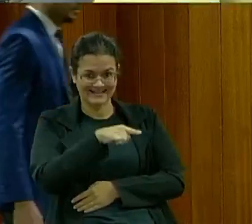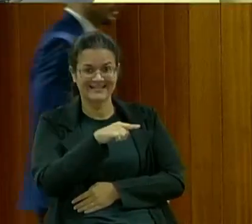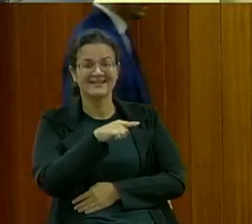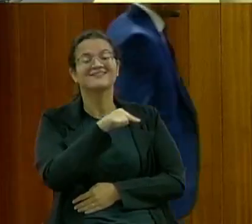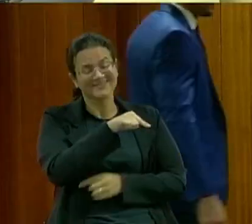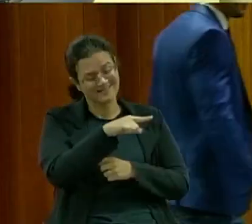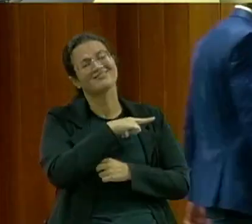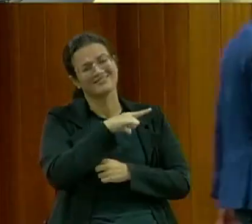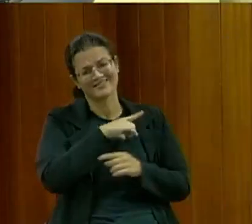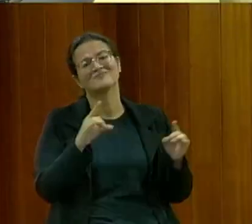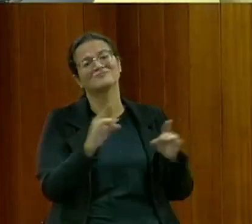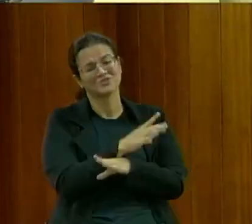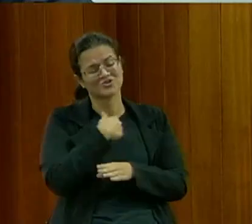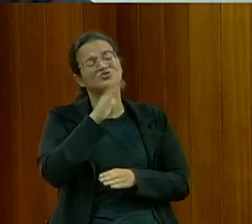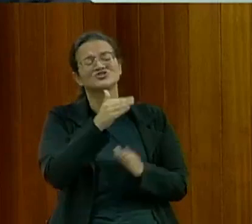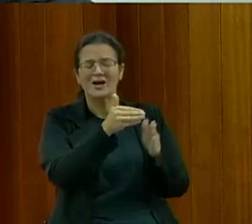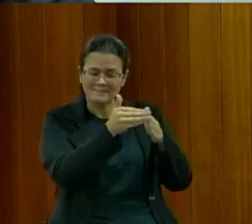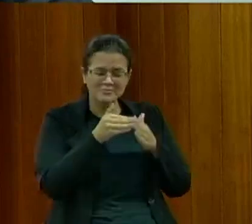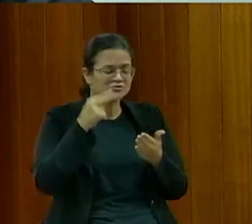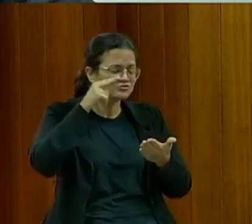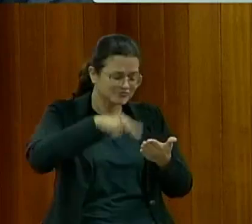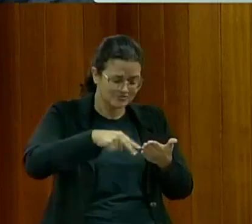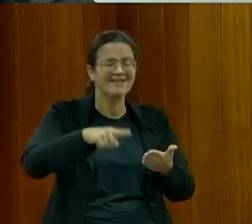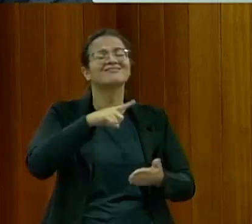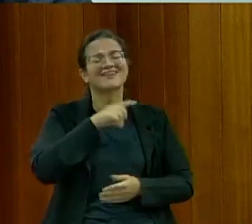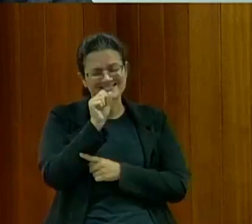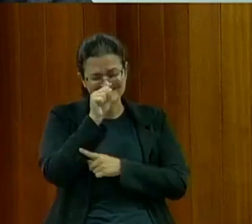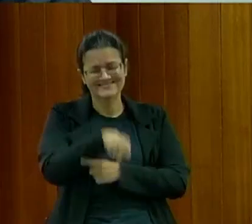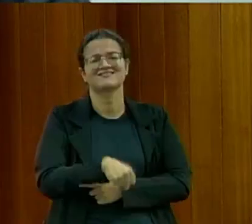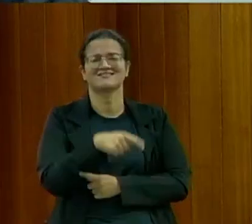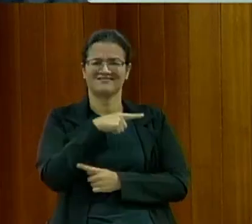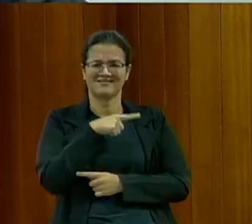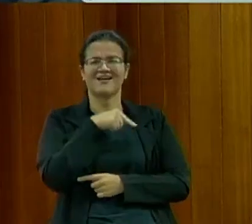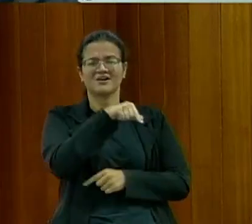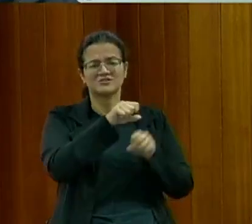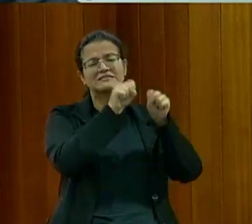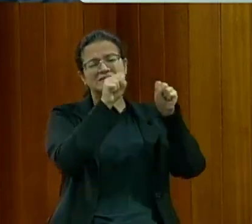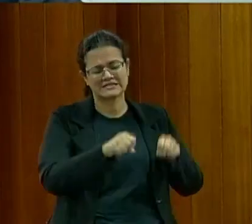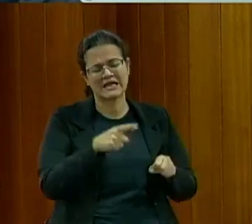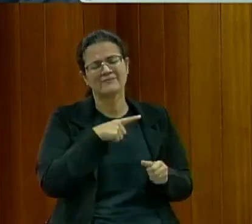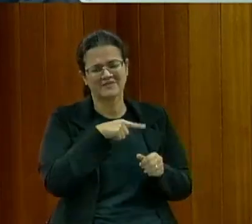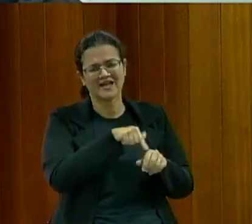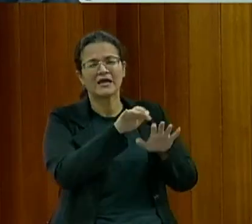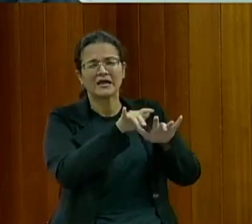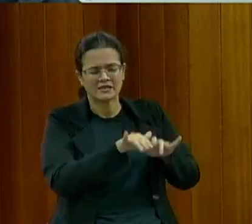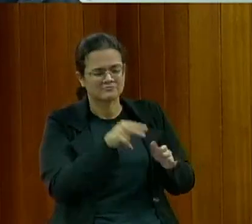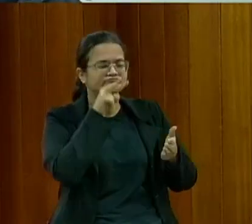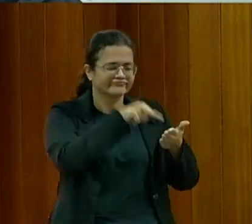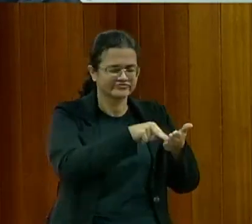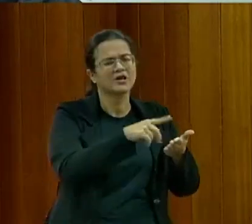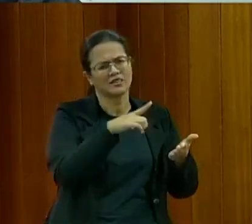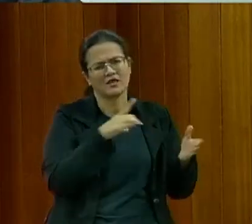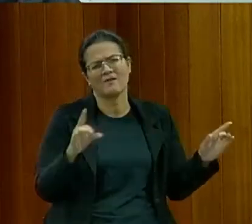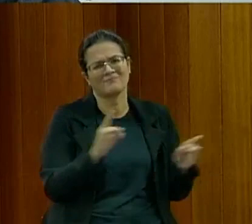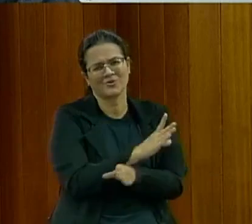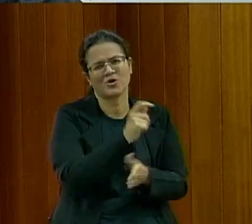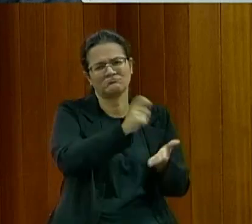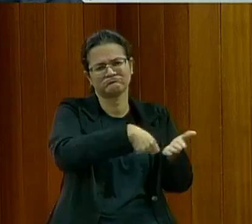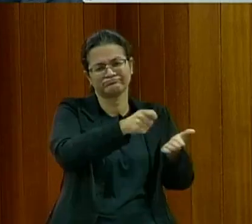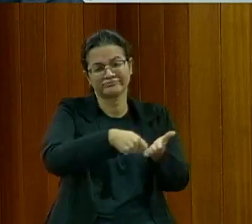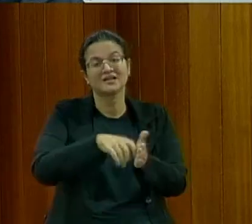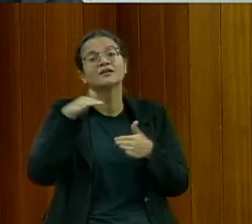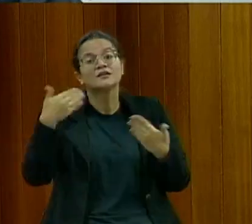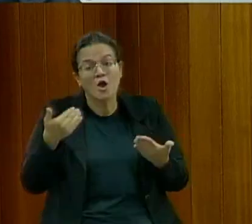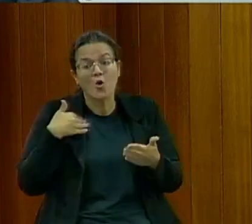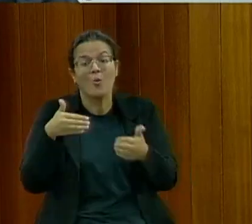para ver, tem as assinaturas. Então a gente pediu essa diligência para justamente salvar o